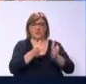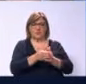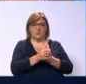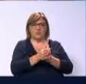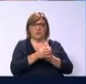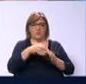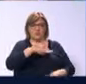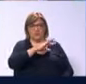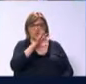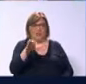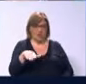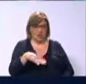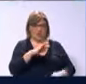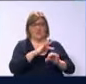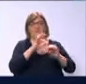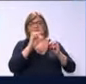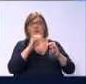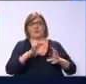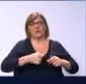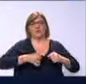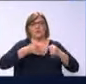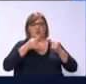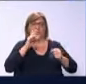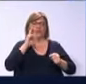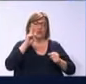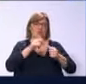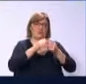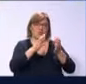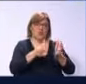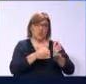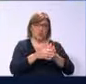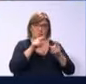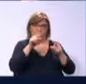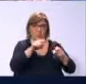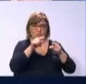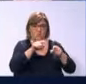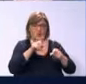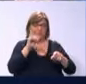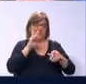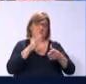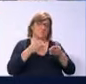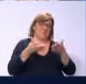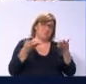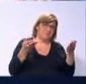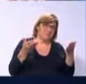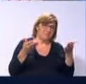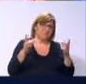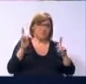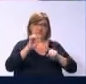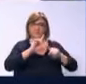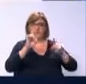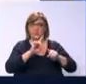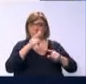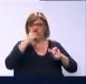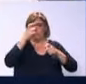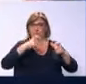pra que nós finalmente consigamos um lugar pra todo este fenômeno e dizer que afinal de contas não é um imenso